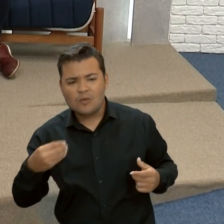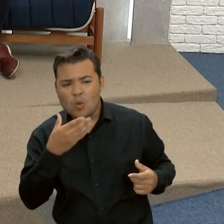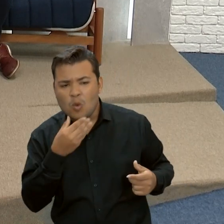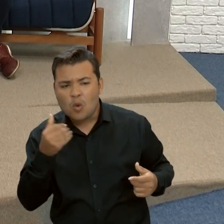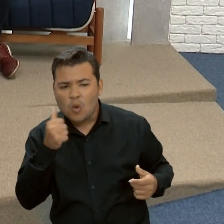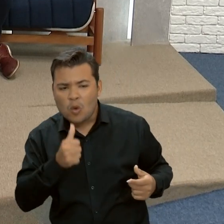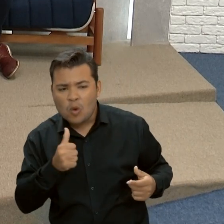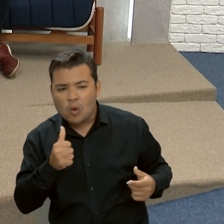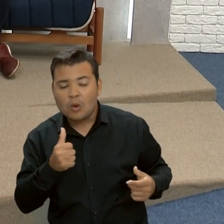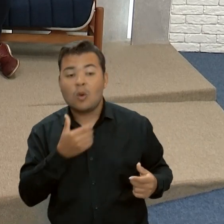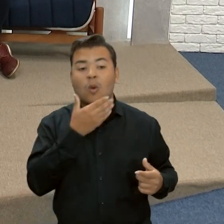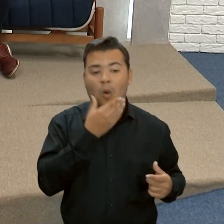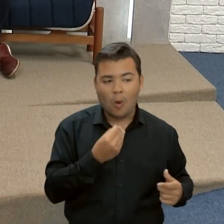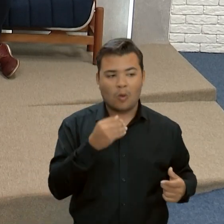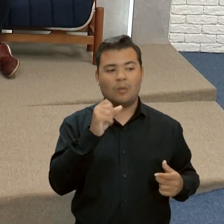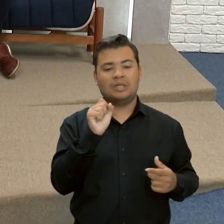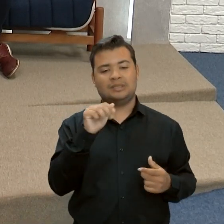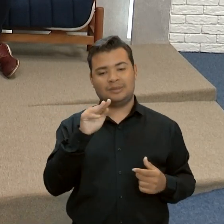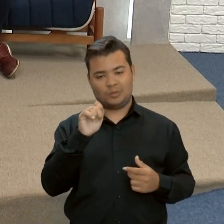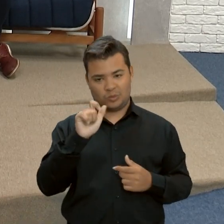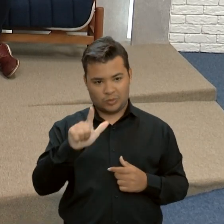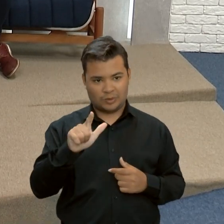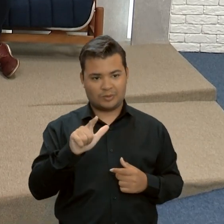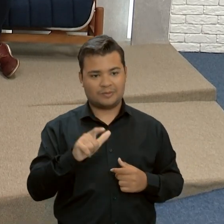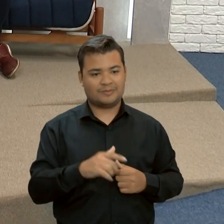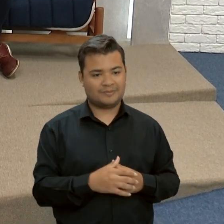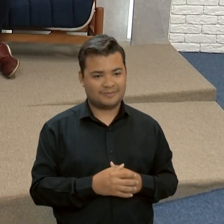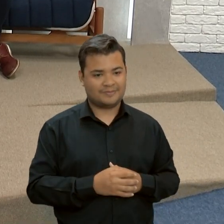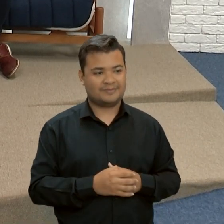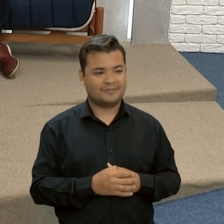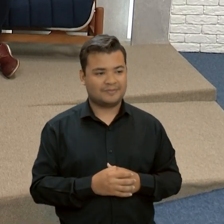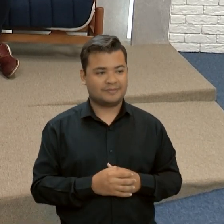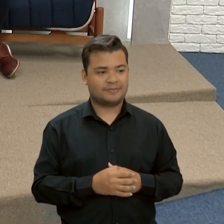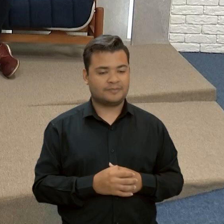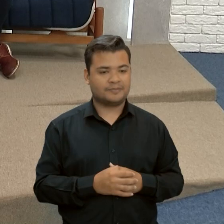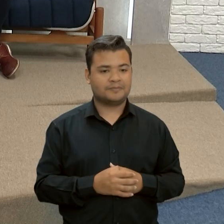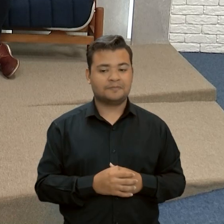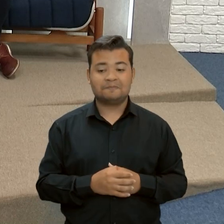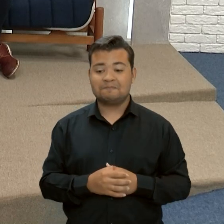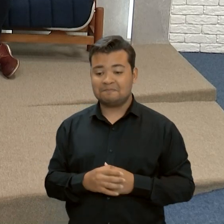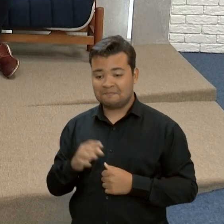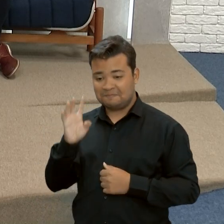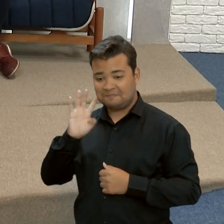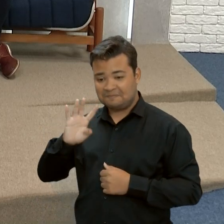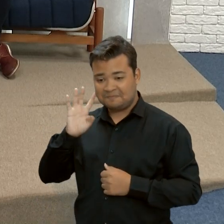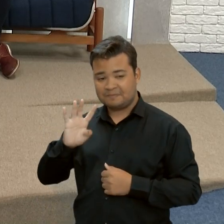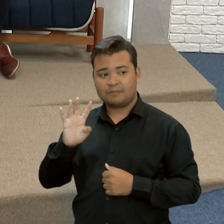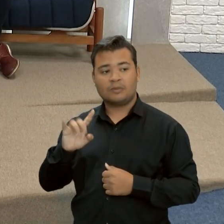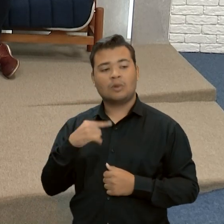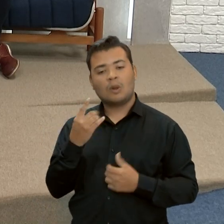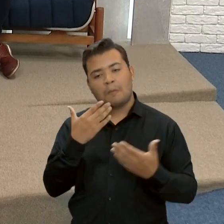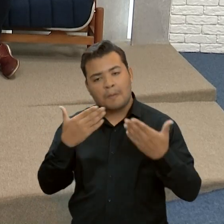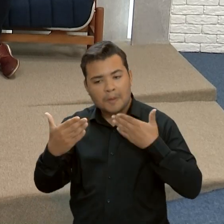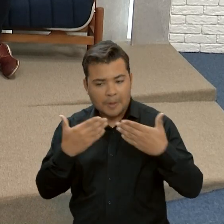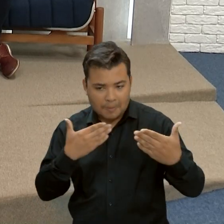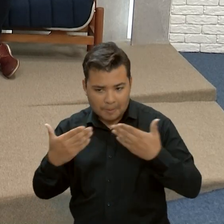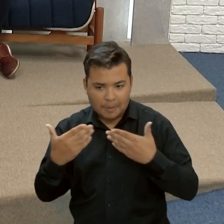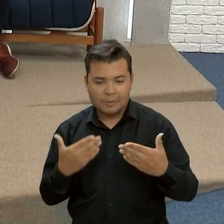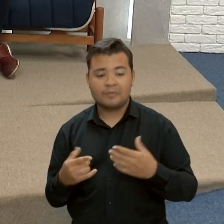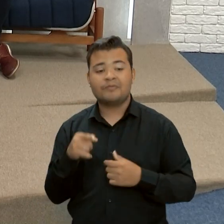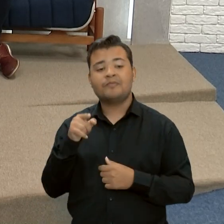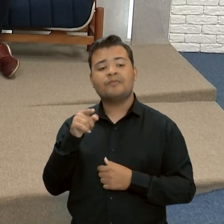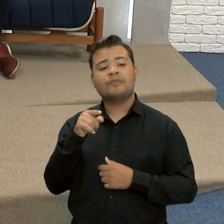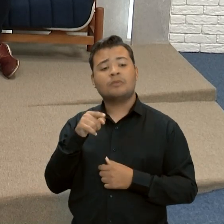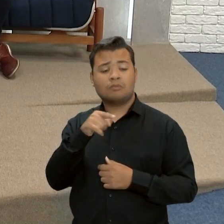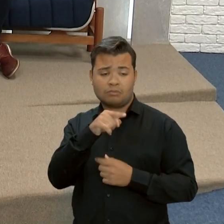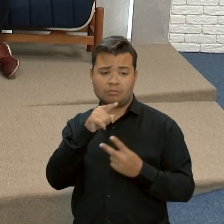É filho, é o Samuel. Samuel. É muito bom. Bacana, a gente vai conversar um pouco sobre isso. Ele se descreve